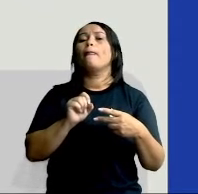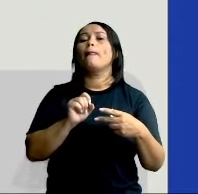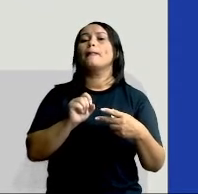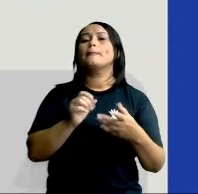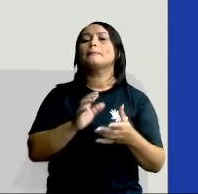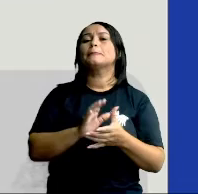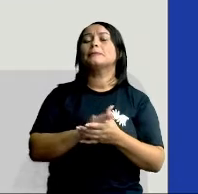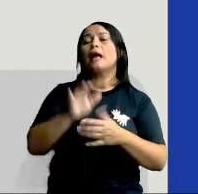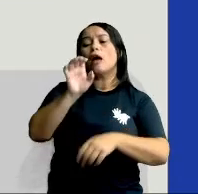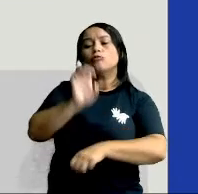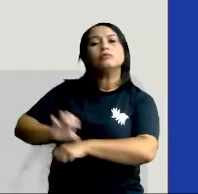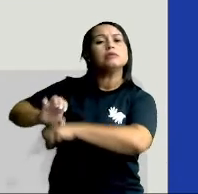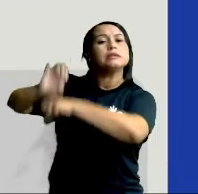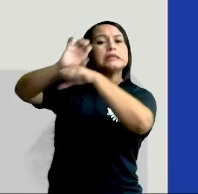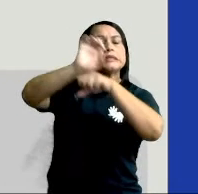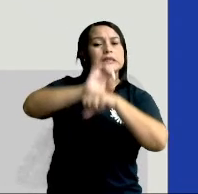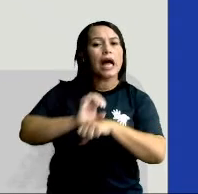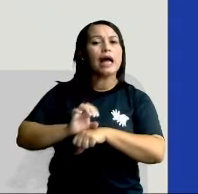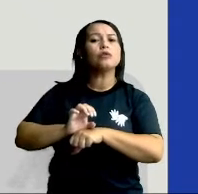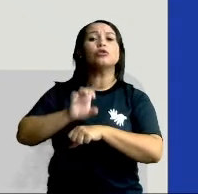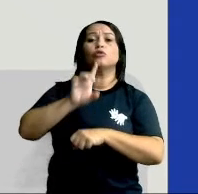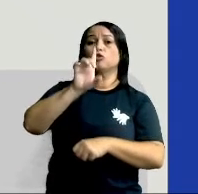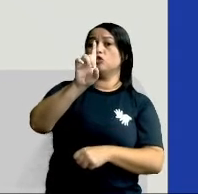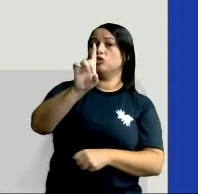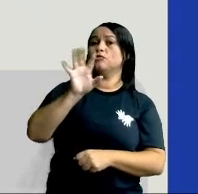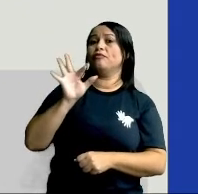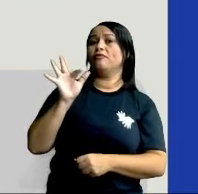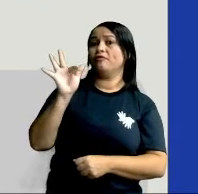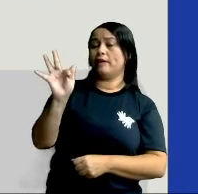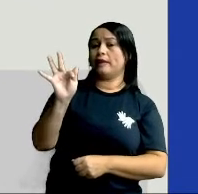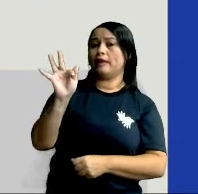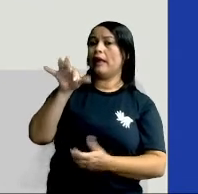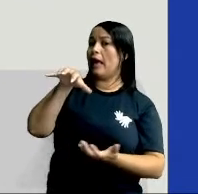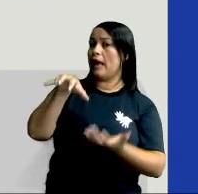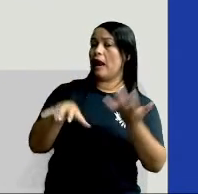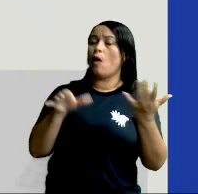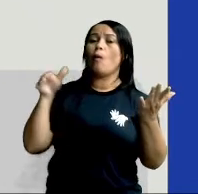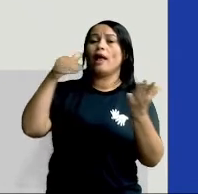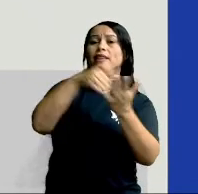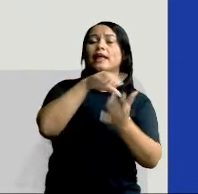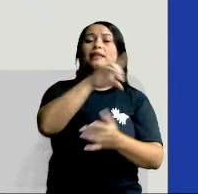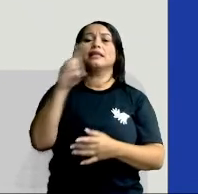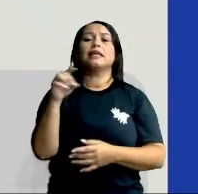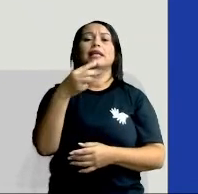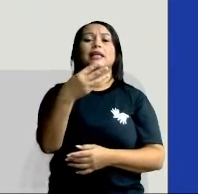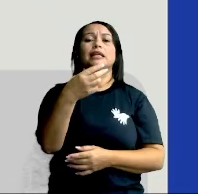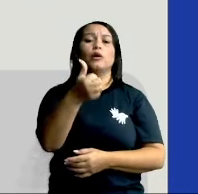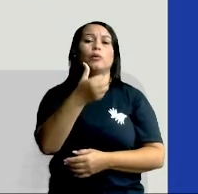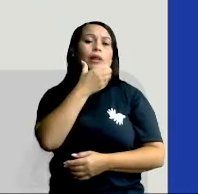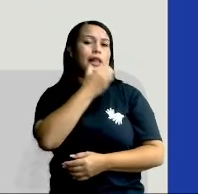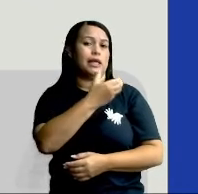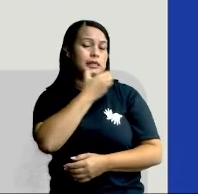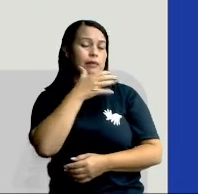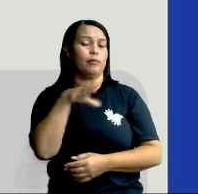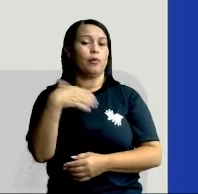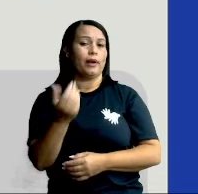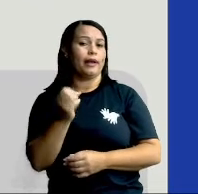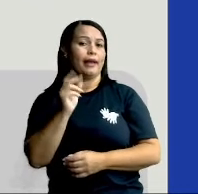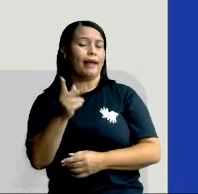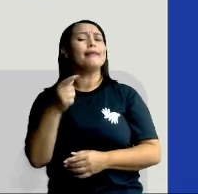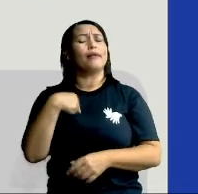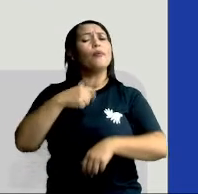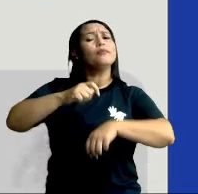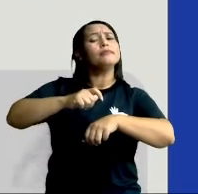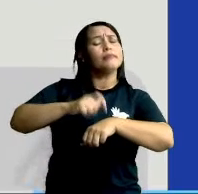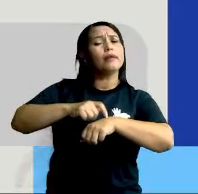dos estados e do Distrito Federal até o dia 31 de dezembro, tá? Então, tá no